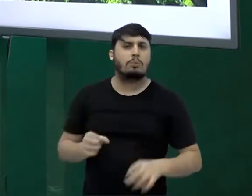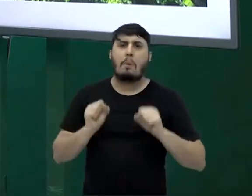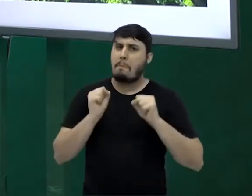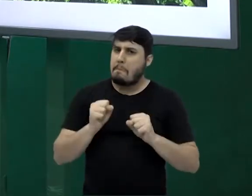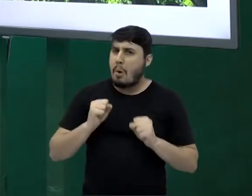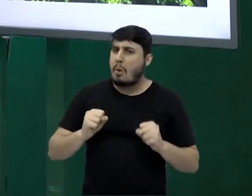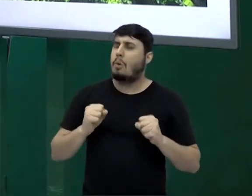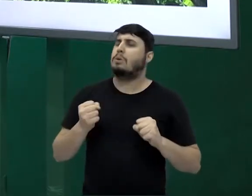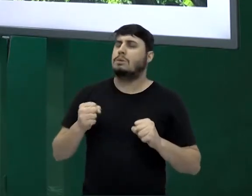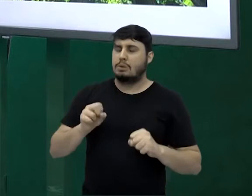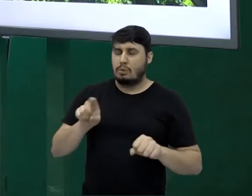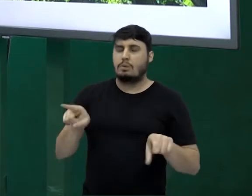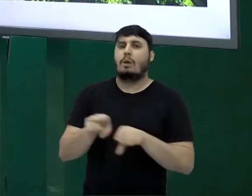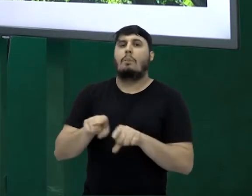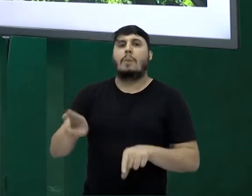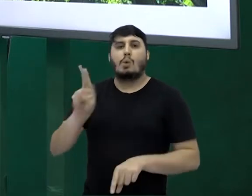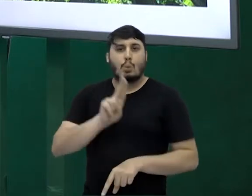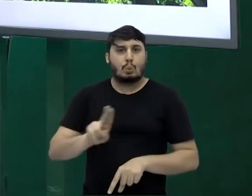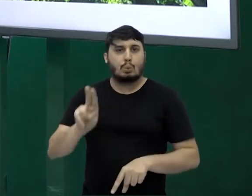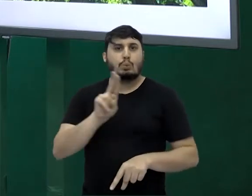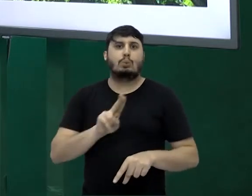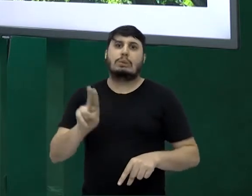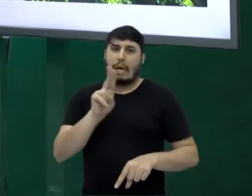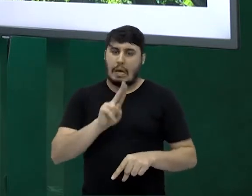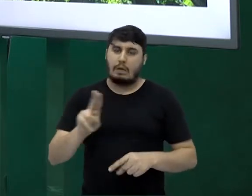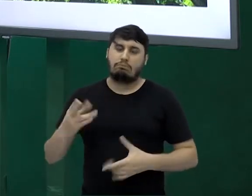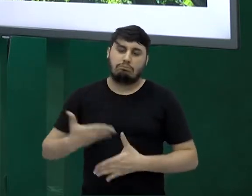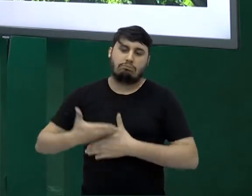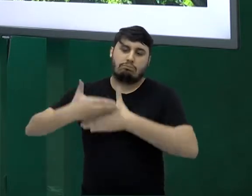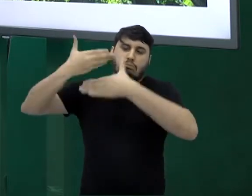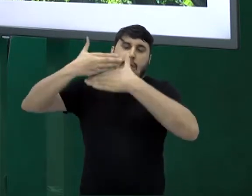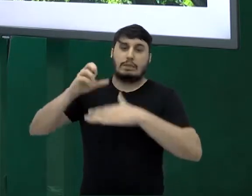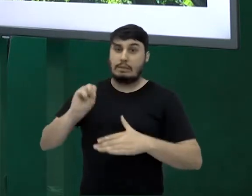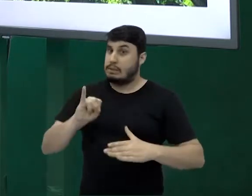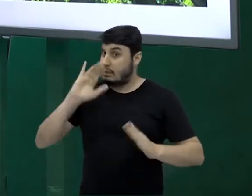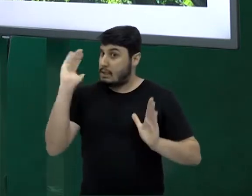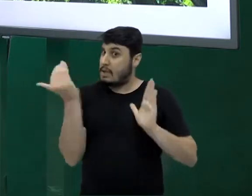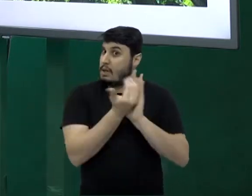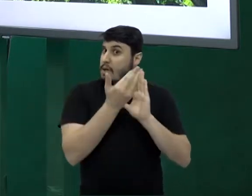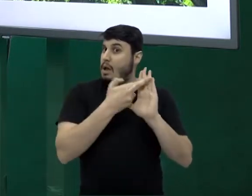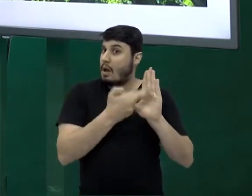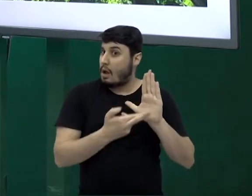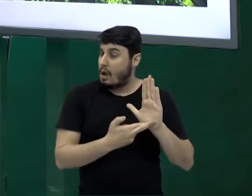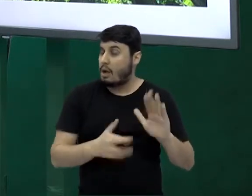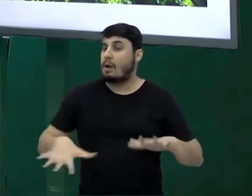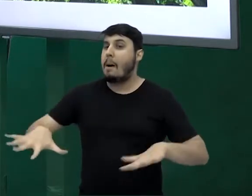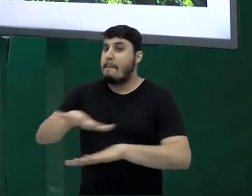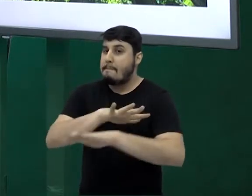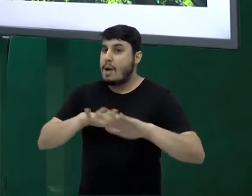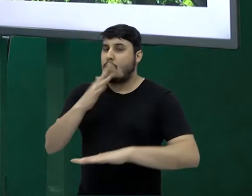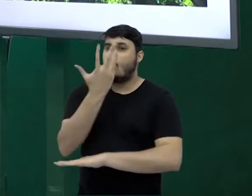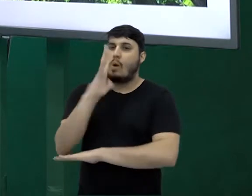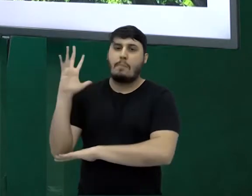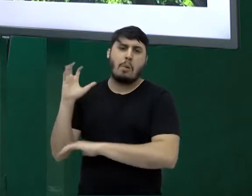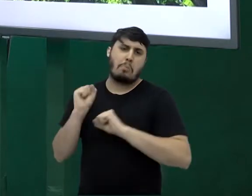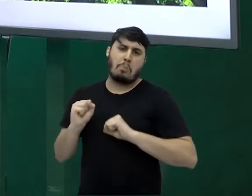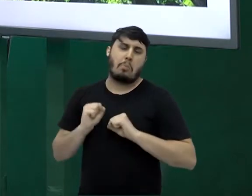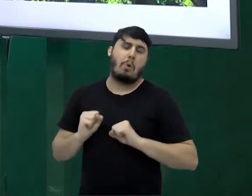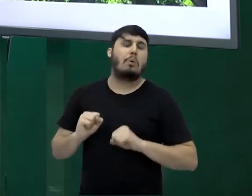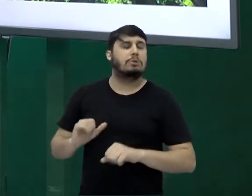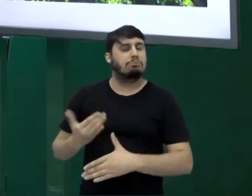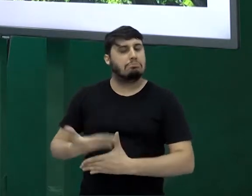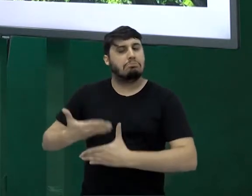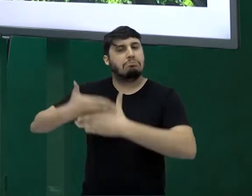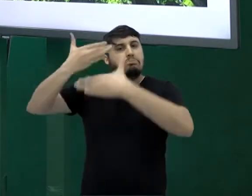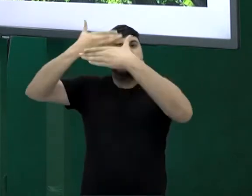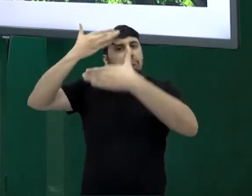você pode utilizar, né, dentro de parâmetros de segurança e de respeito ao meio ambiente, você consegue utilizar essas plantas,